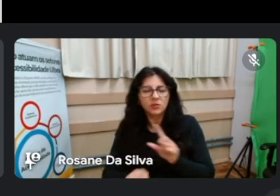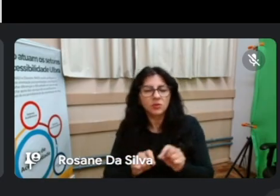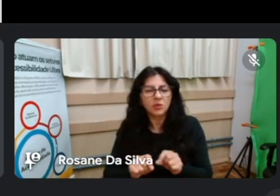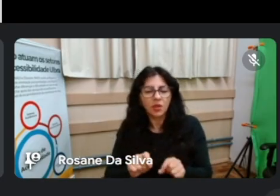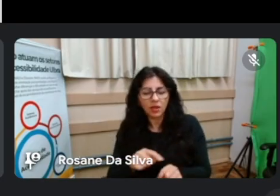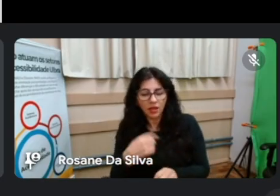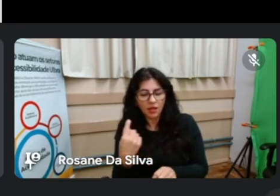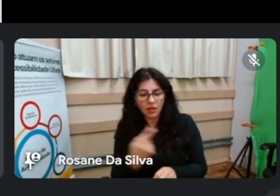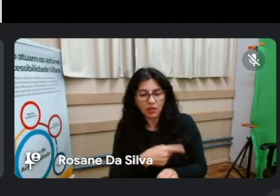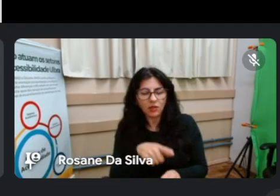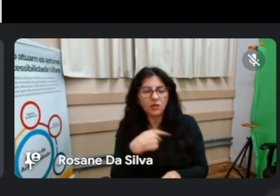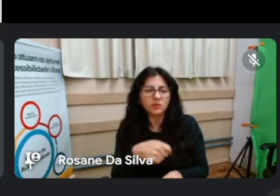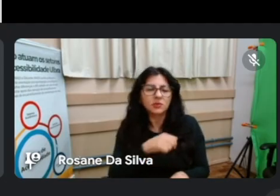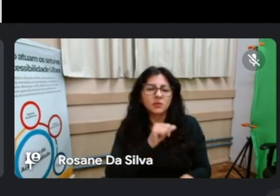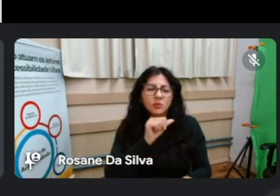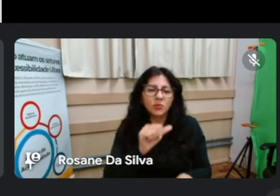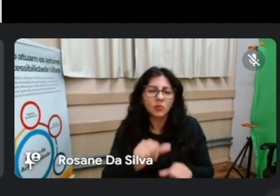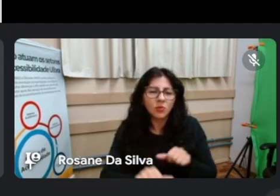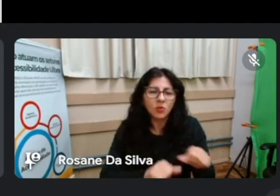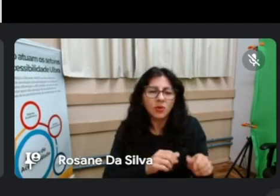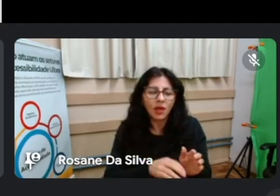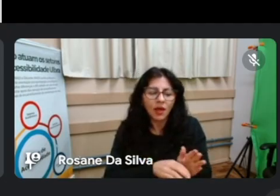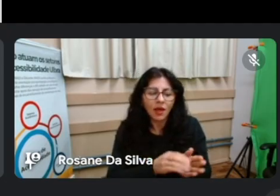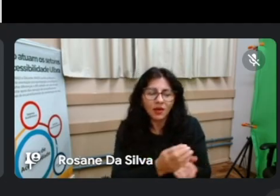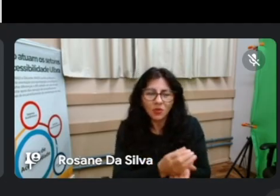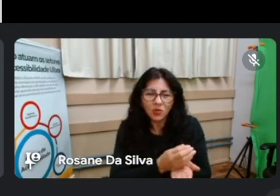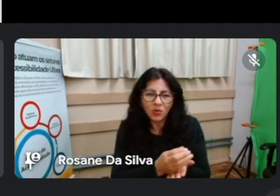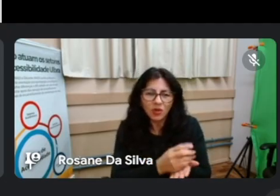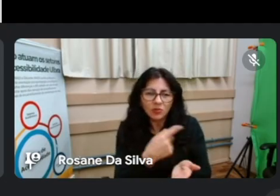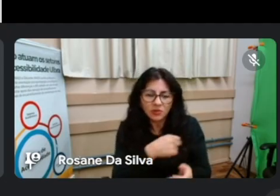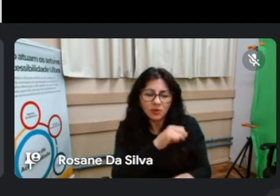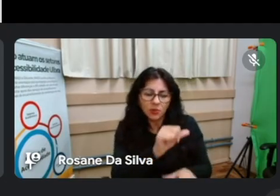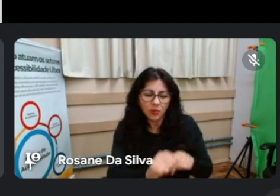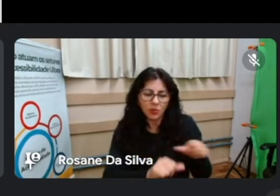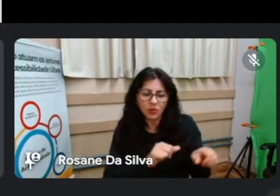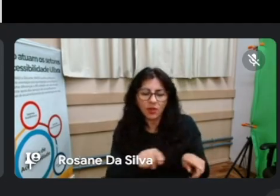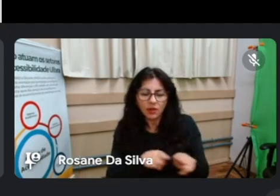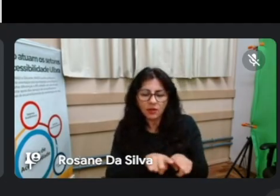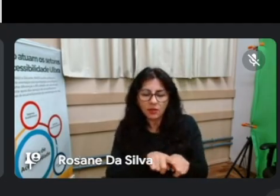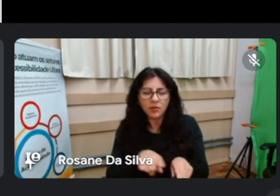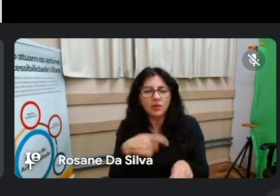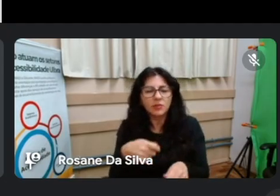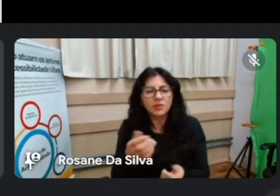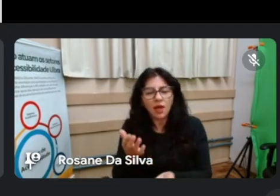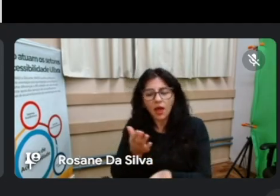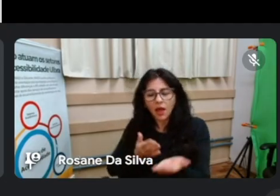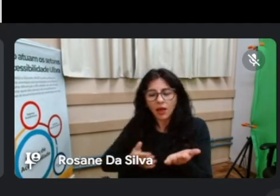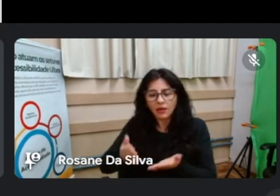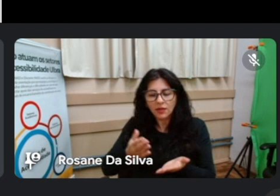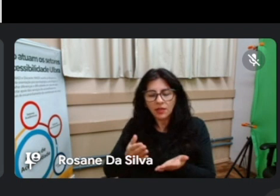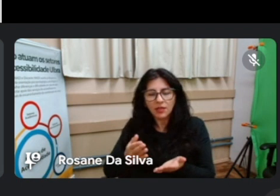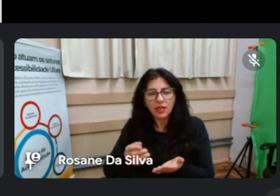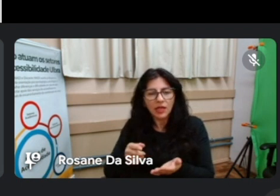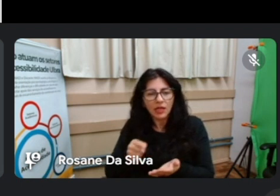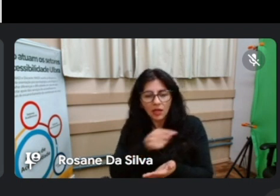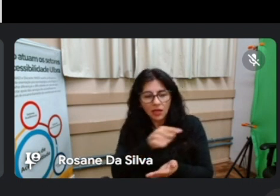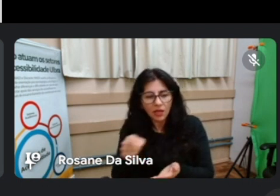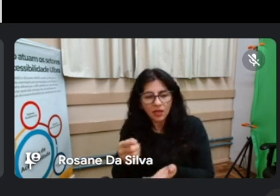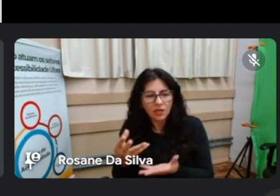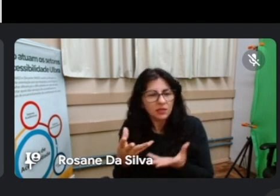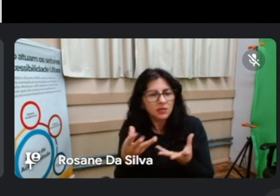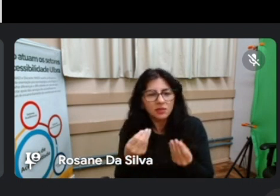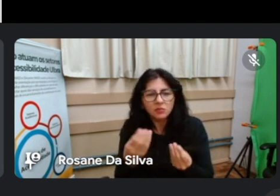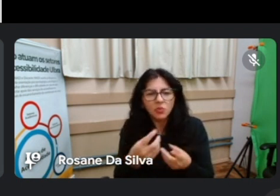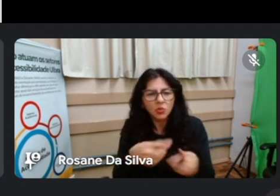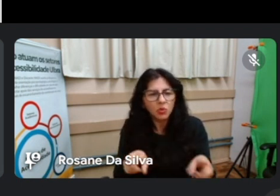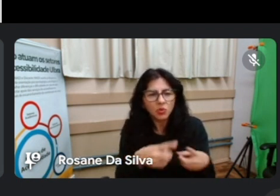modificar os currículos e a gente precisa atender essa quantidade enorme de músicos que não passa pela Universidade que não